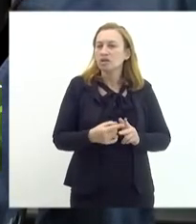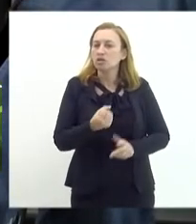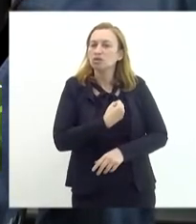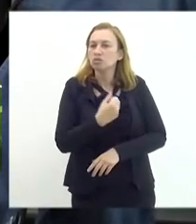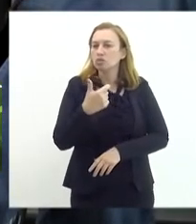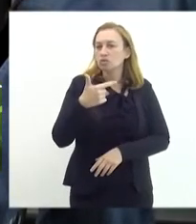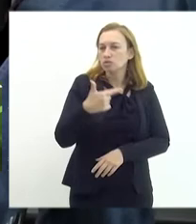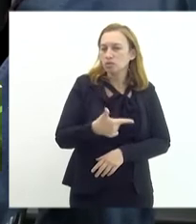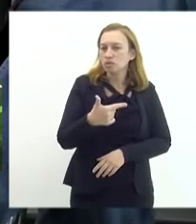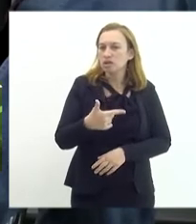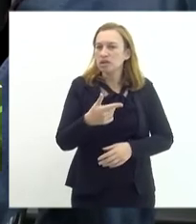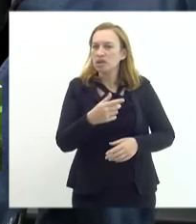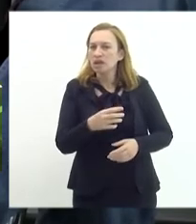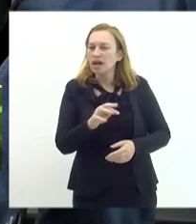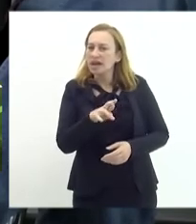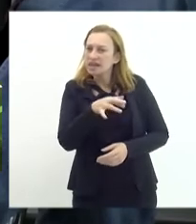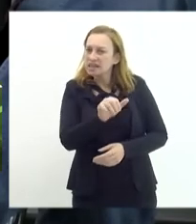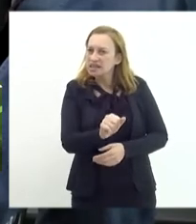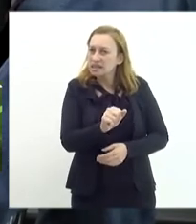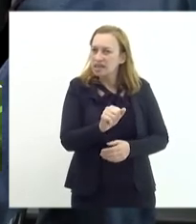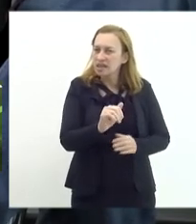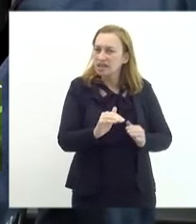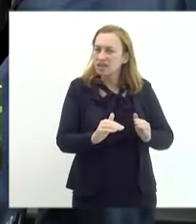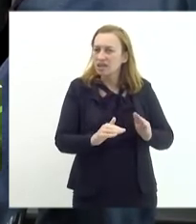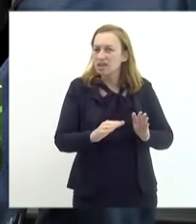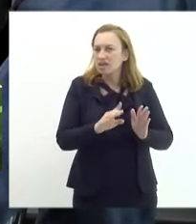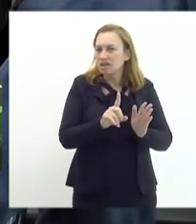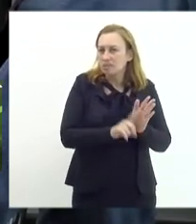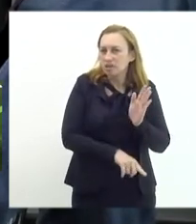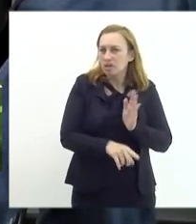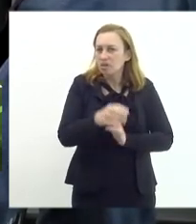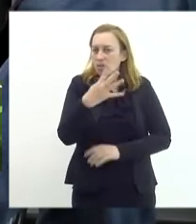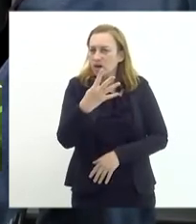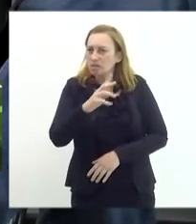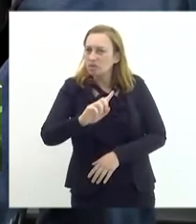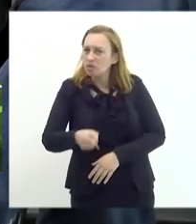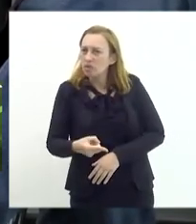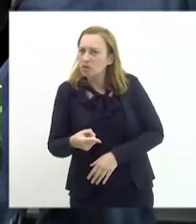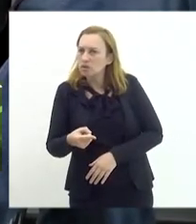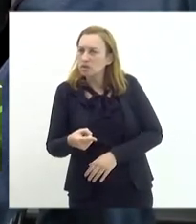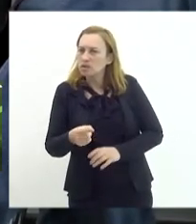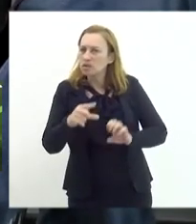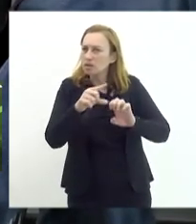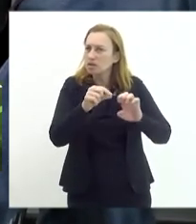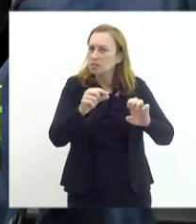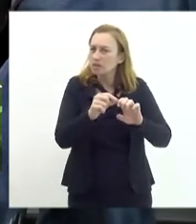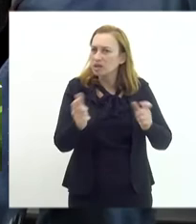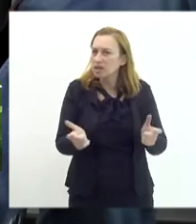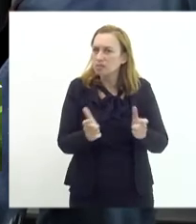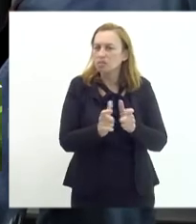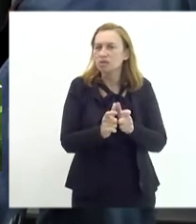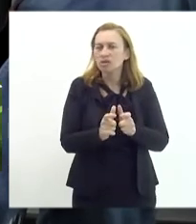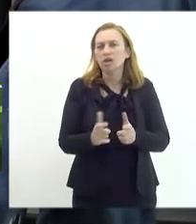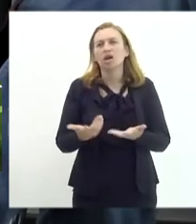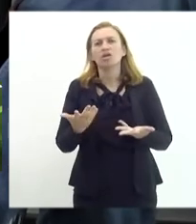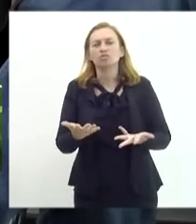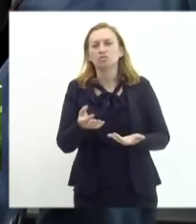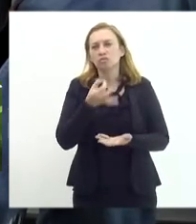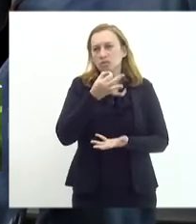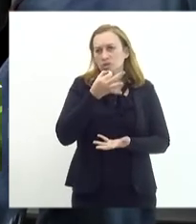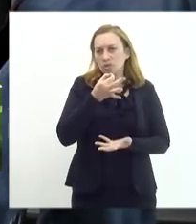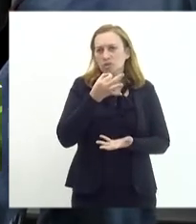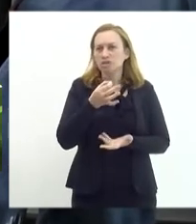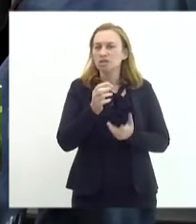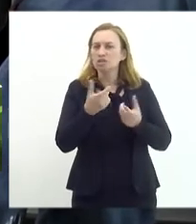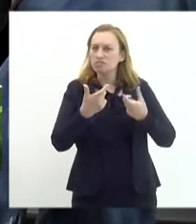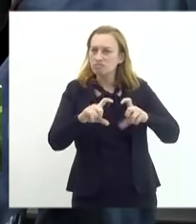receita anual inferior a 4.800.000, enquadradas como micro e pequenas empresas. A nossa sugestão é que talvez esse